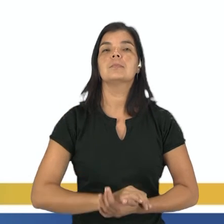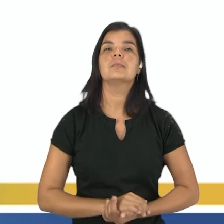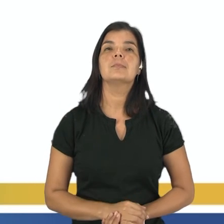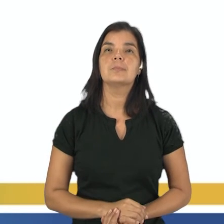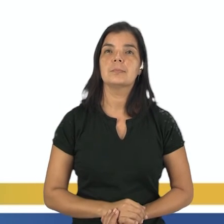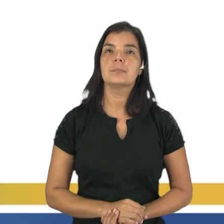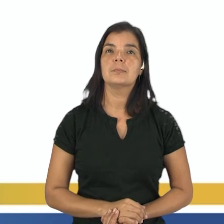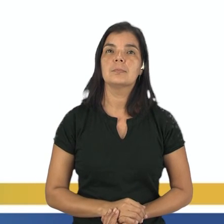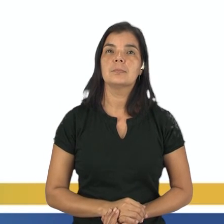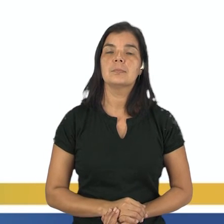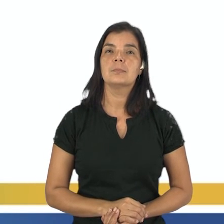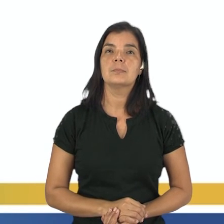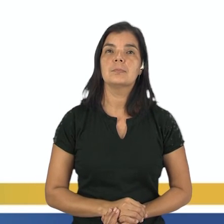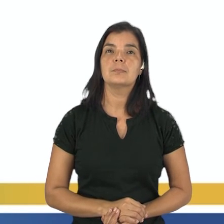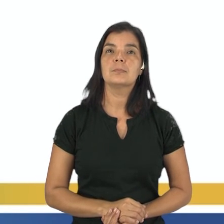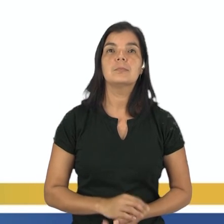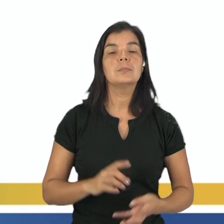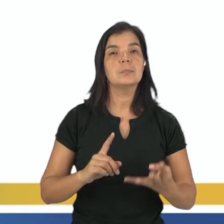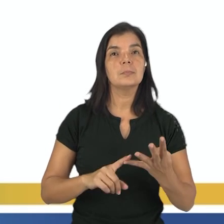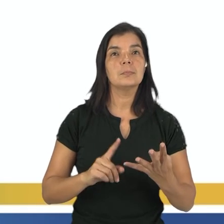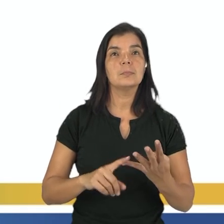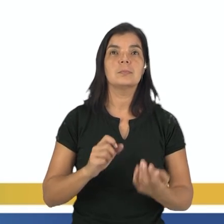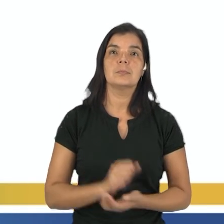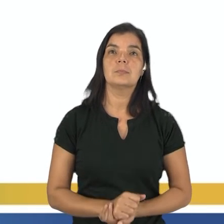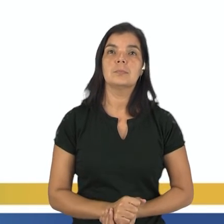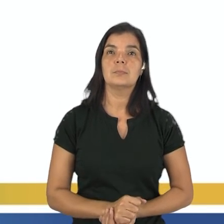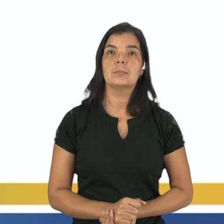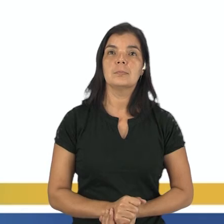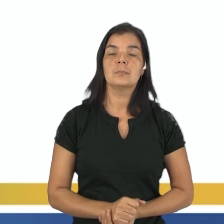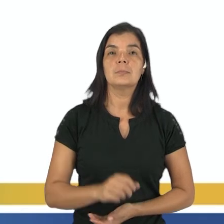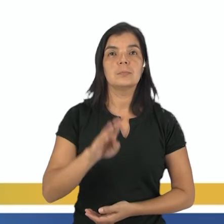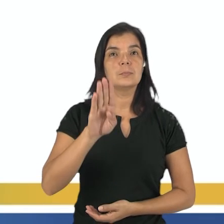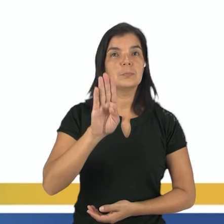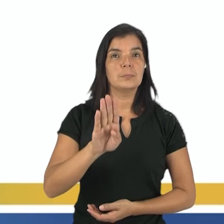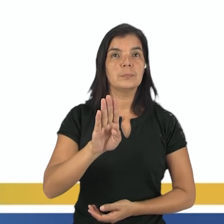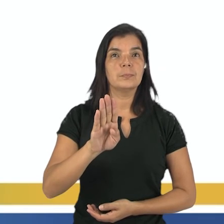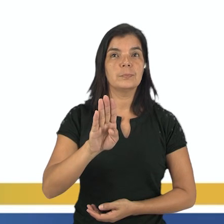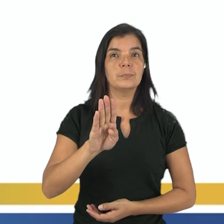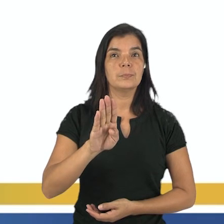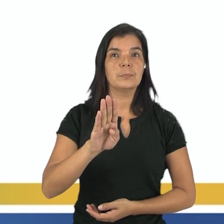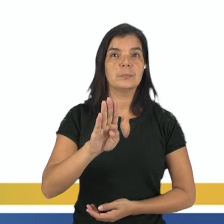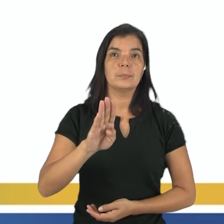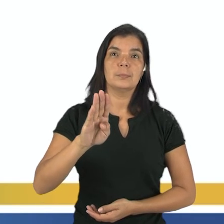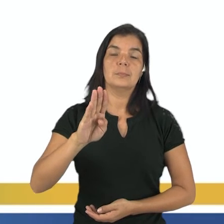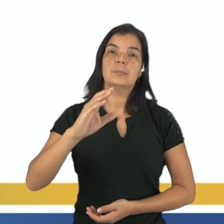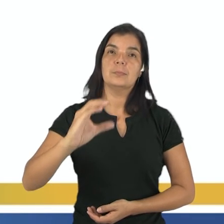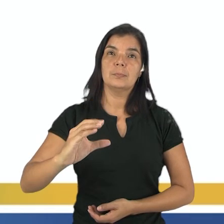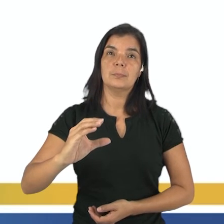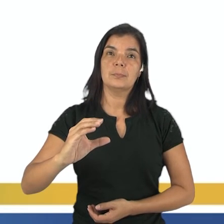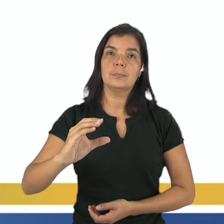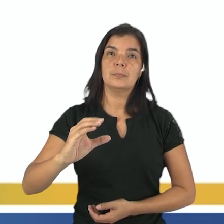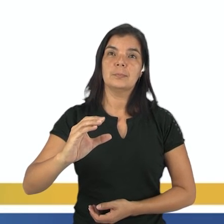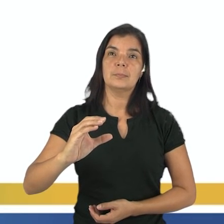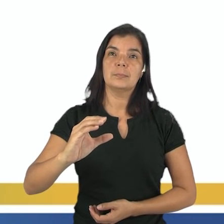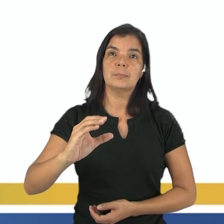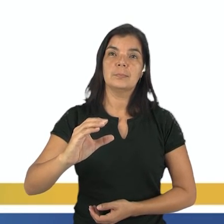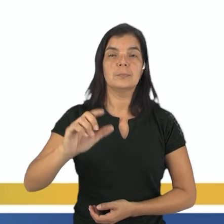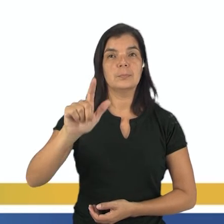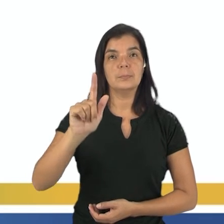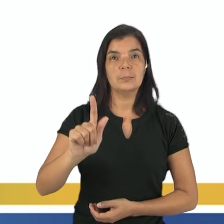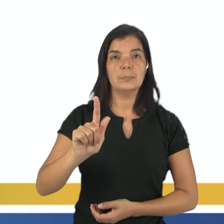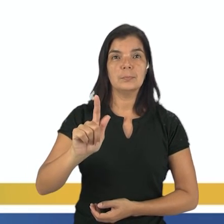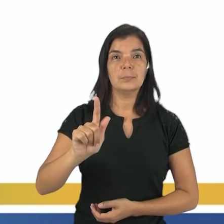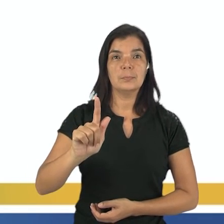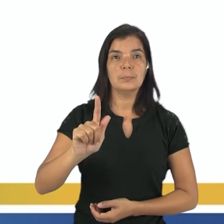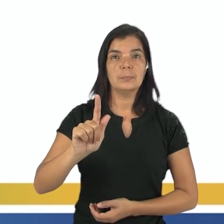vértice H que chegou, né? Quarta maneira, ela está em B, vai para C, depois